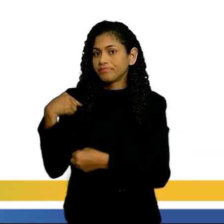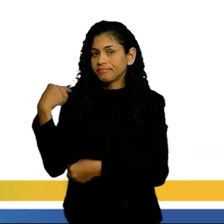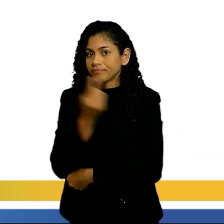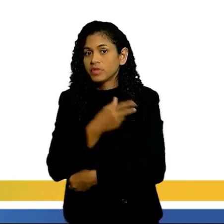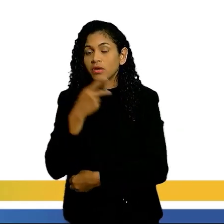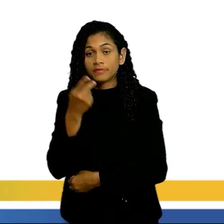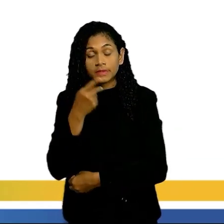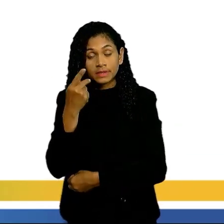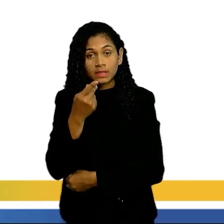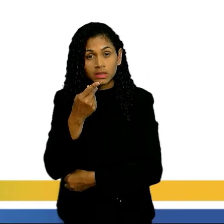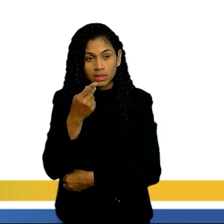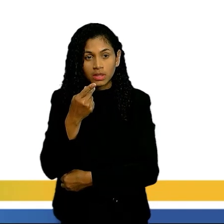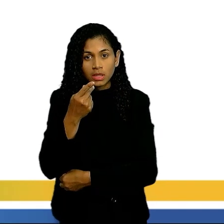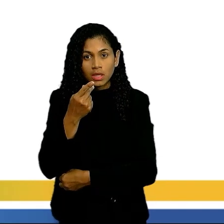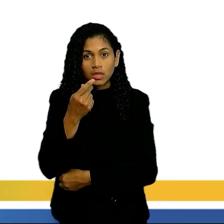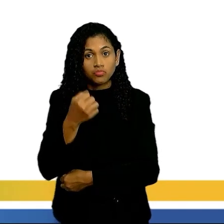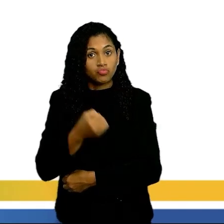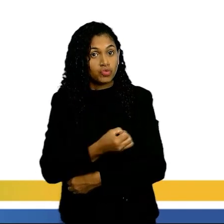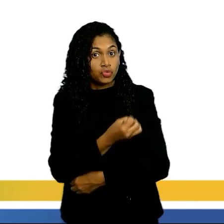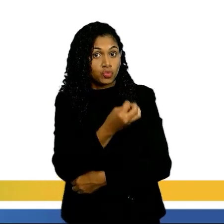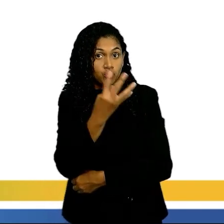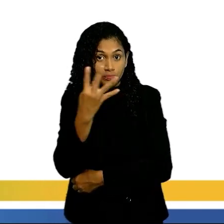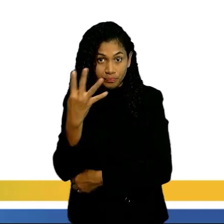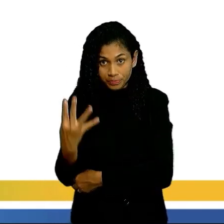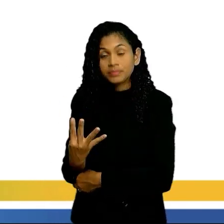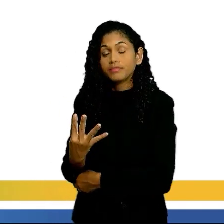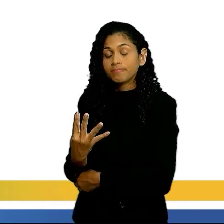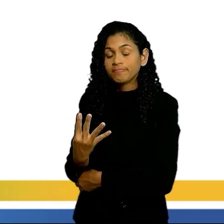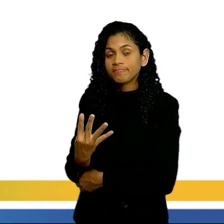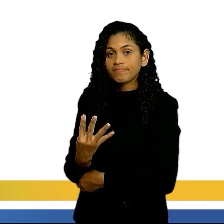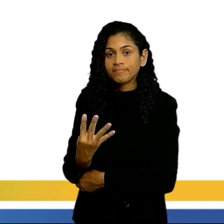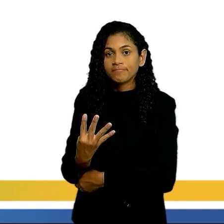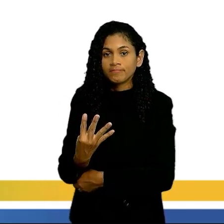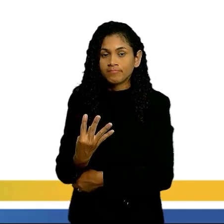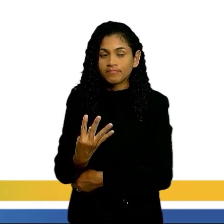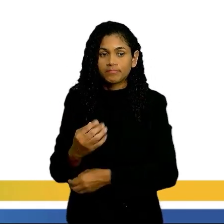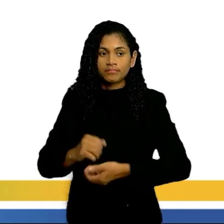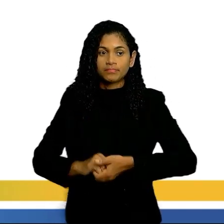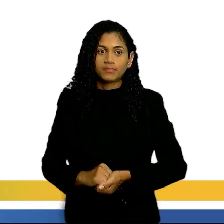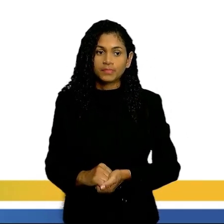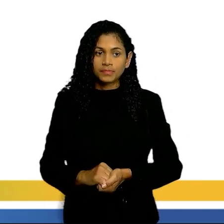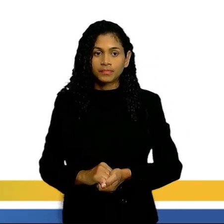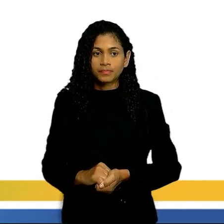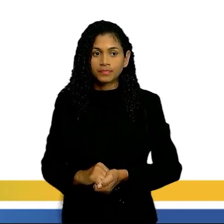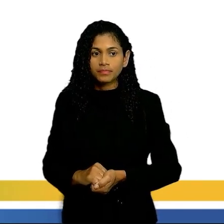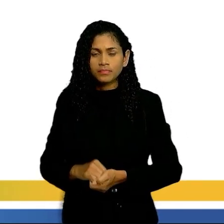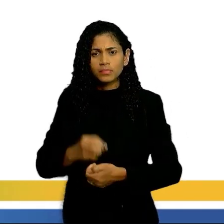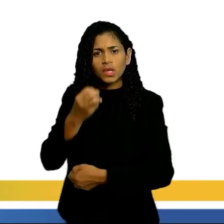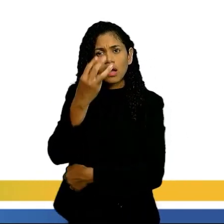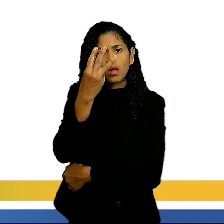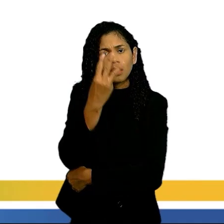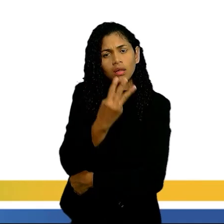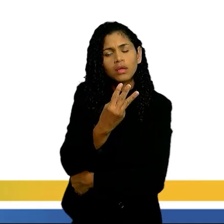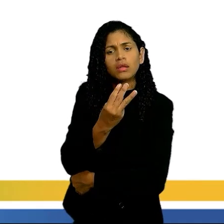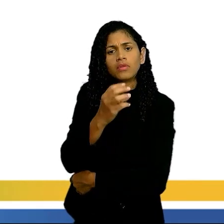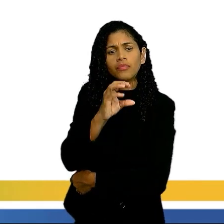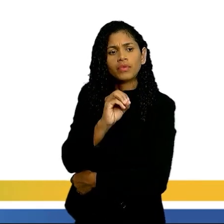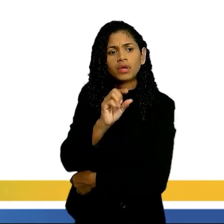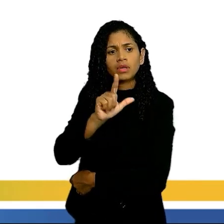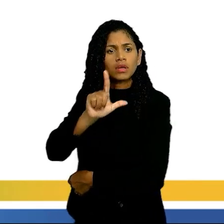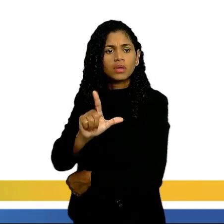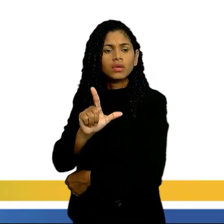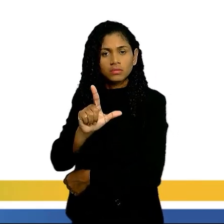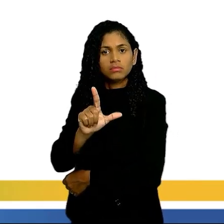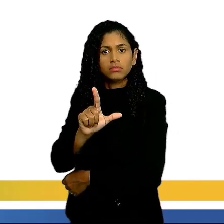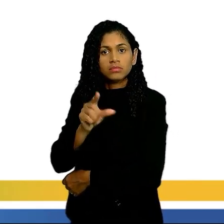não temos muito o que complementar. Vamos lá, 30 litros. 30